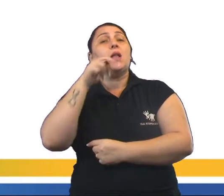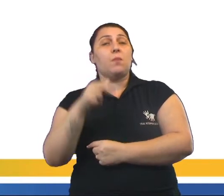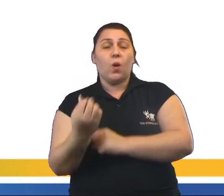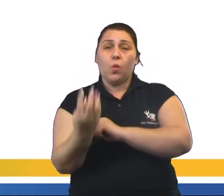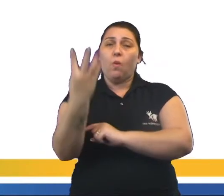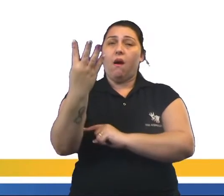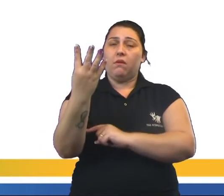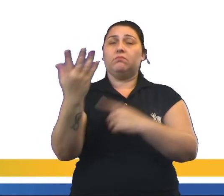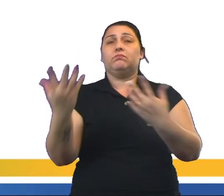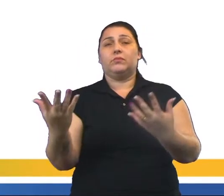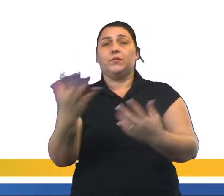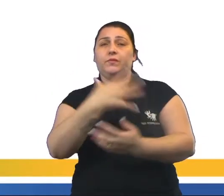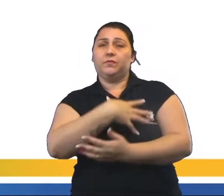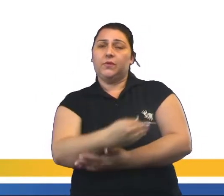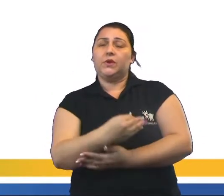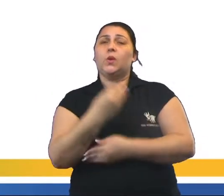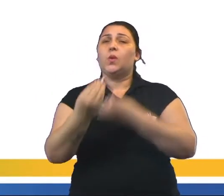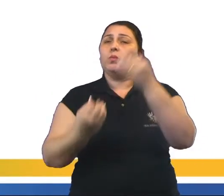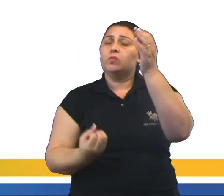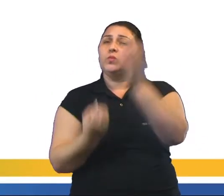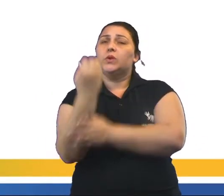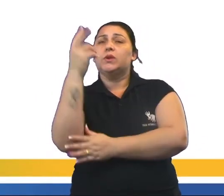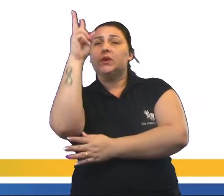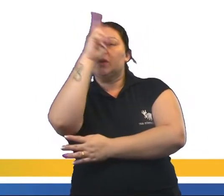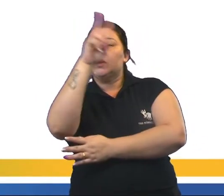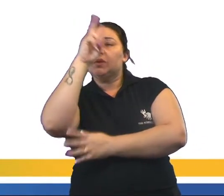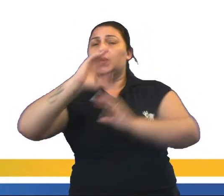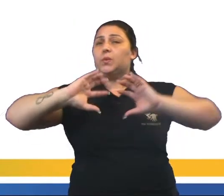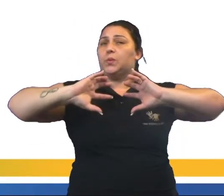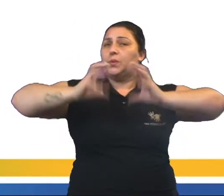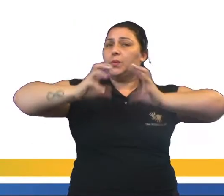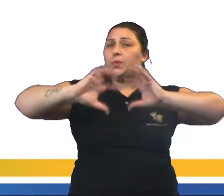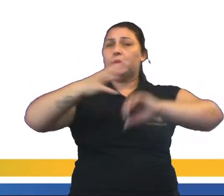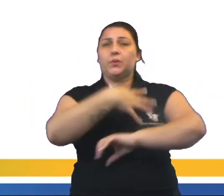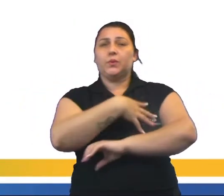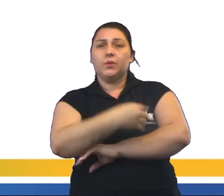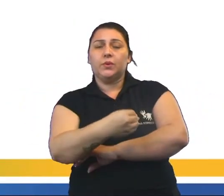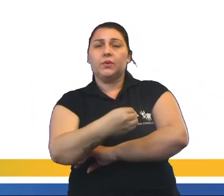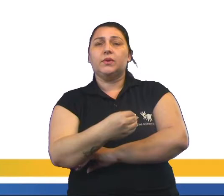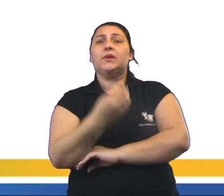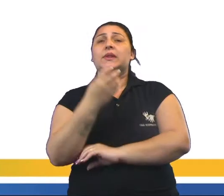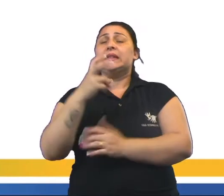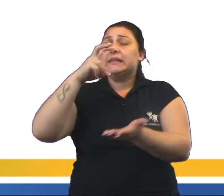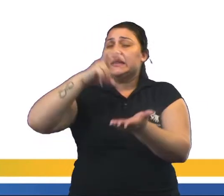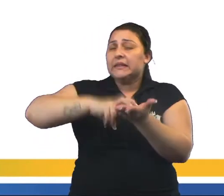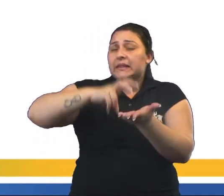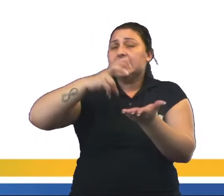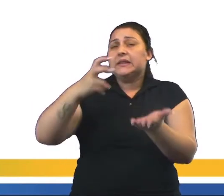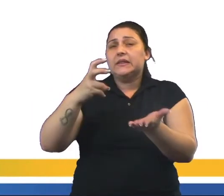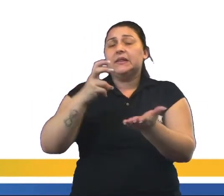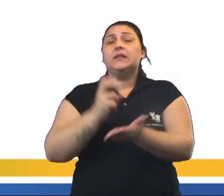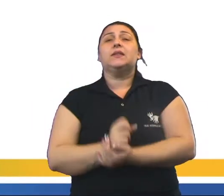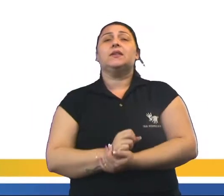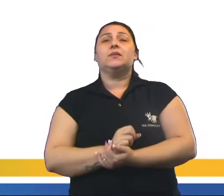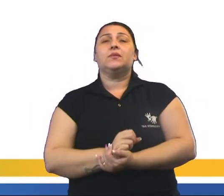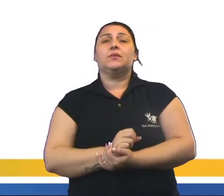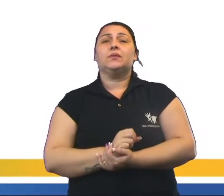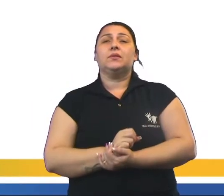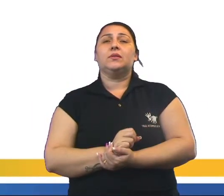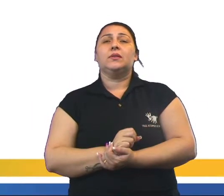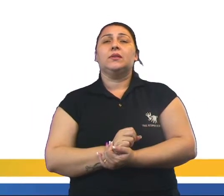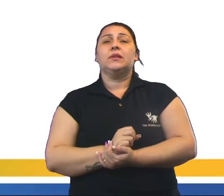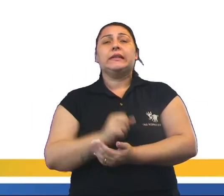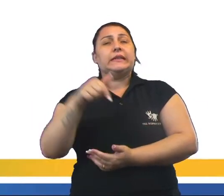éramos 4. Como é que surgiu essa história de bola na tua vida, Marta? Muito cedo, foi muito cedo,